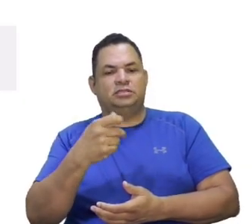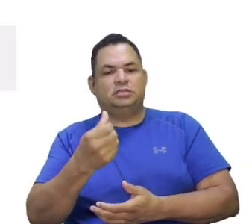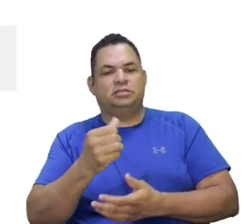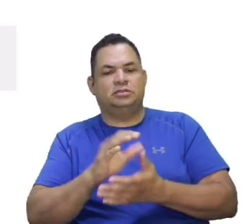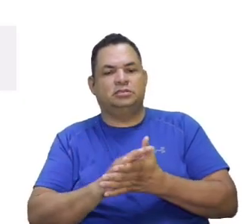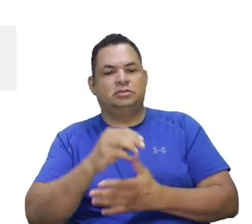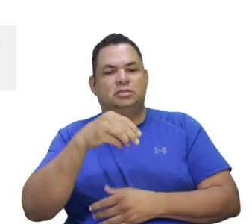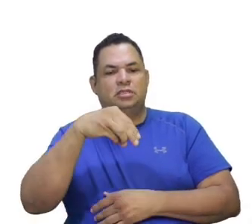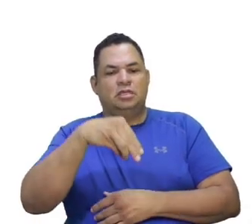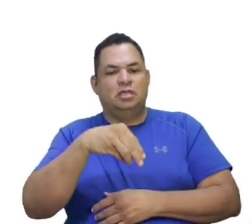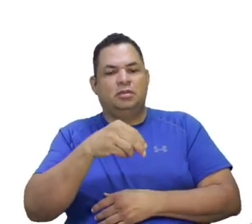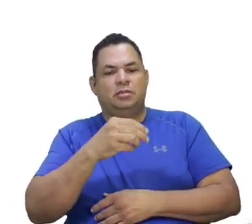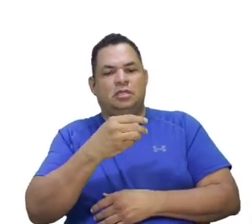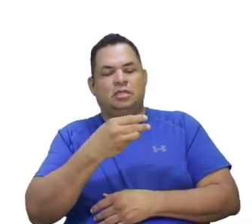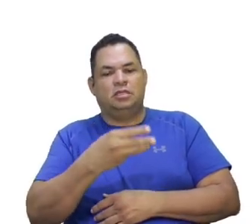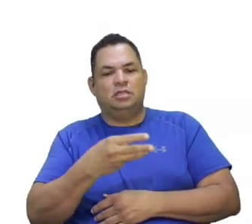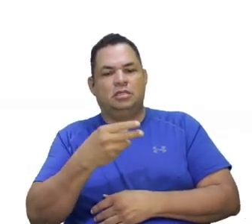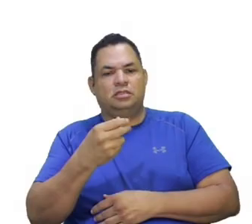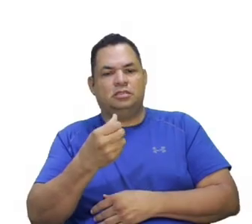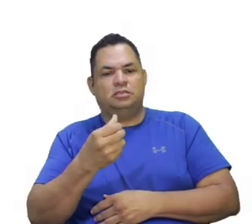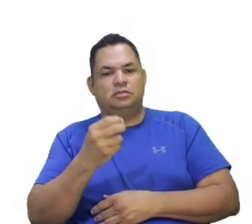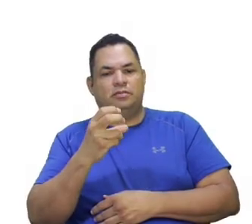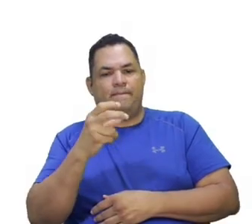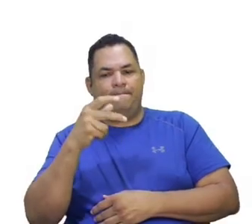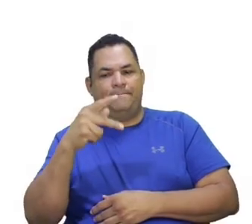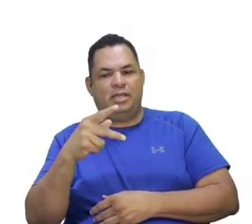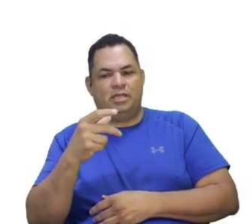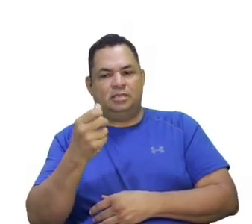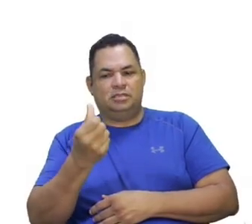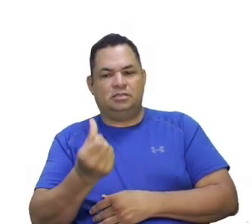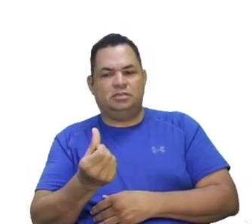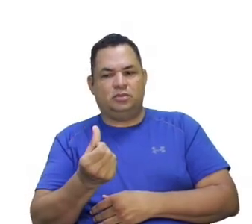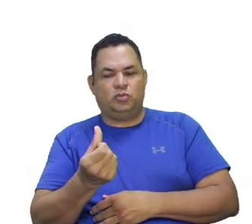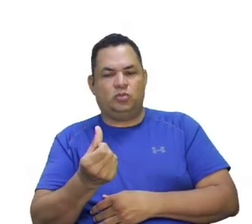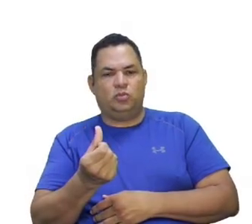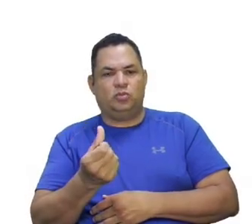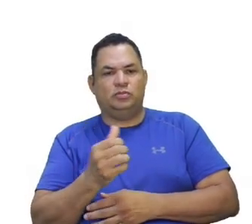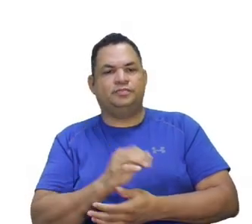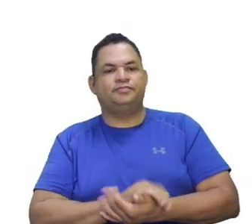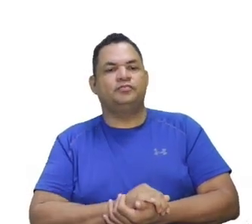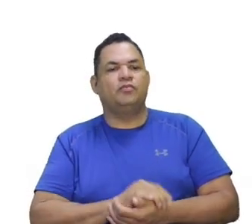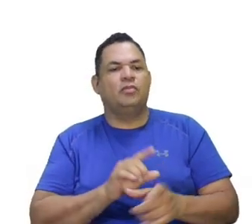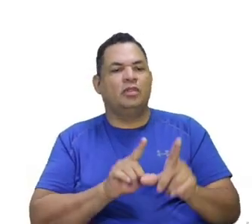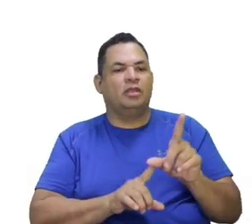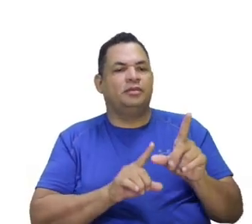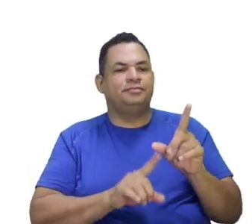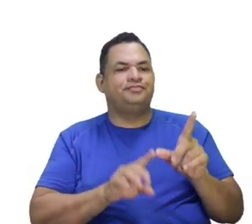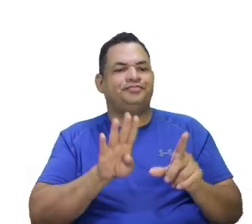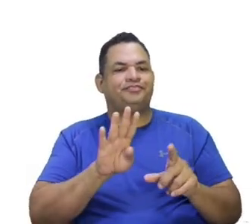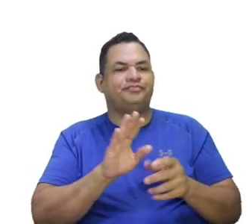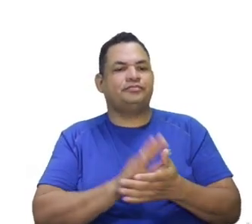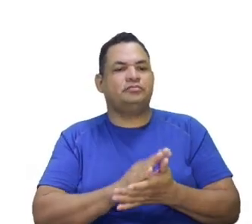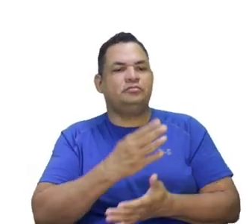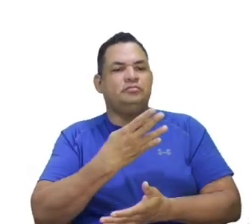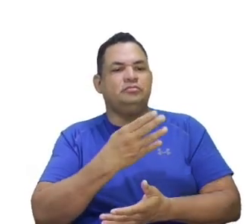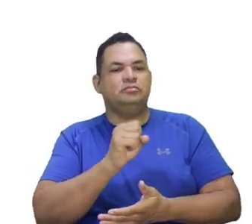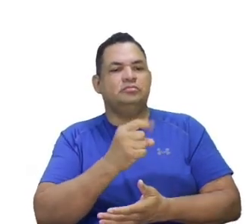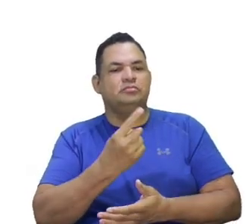o 3p5. Vamos ver qual é a alternativa que tem essa configuração? Letra B, né?